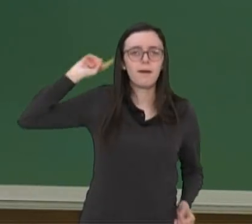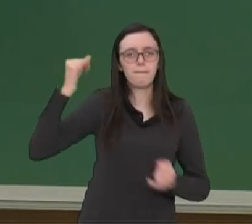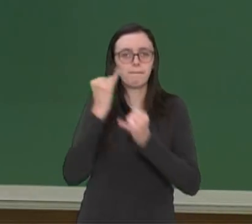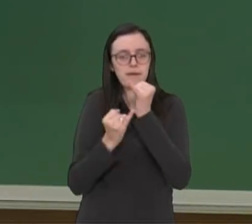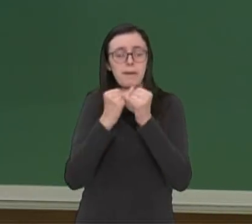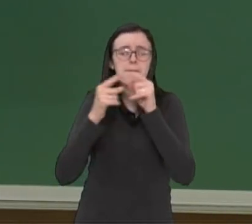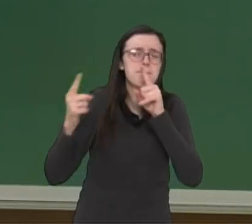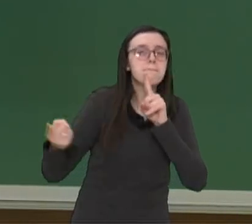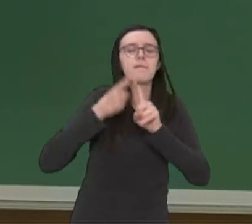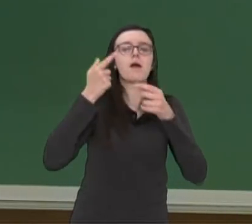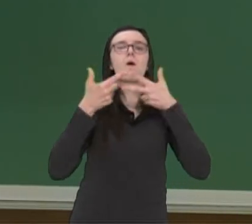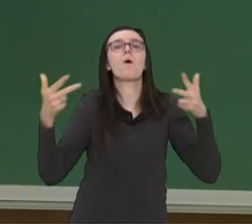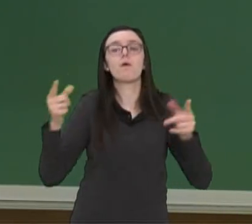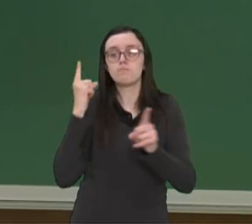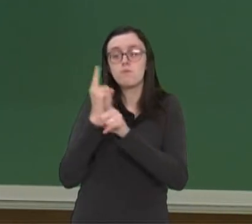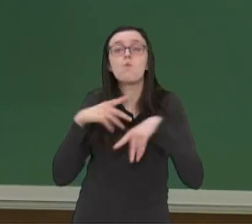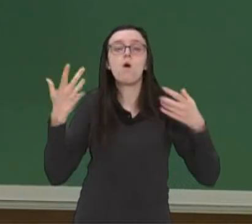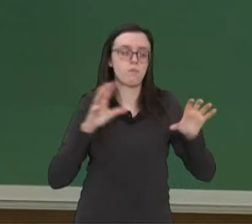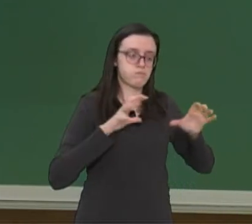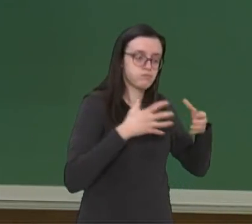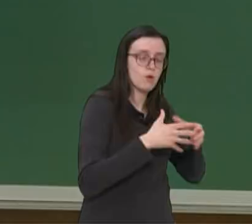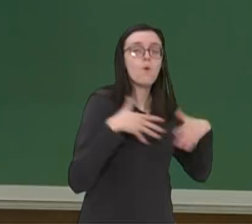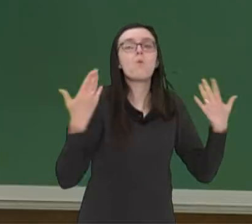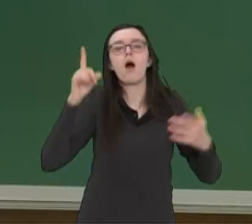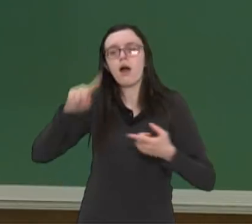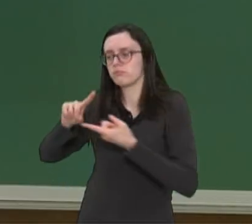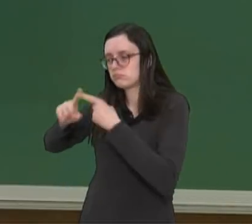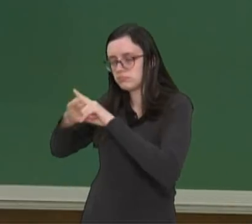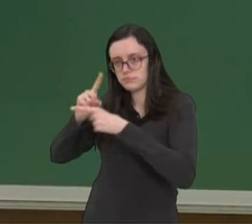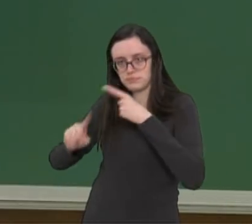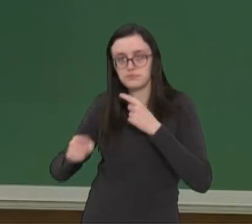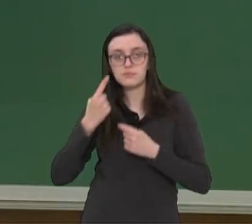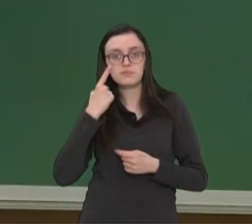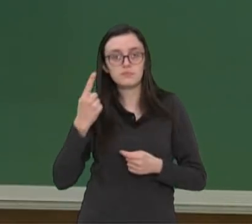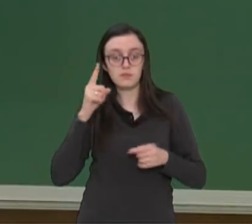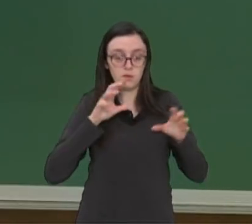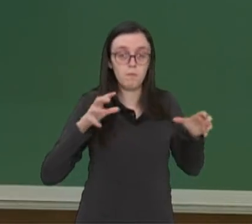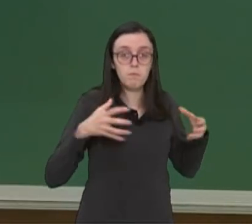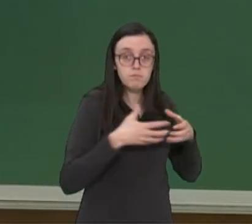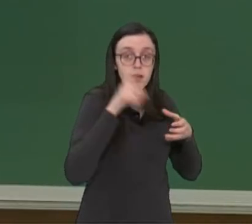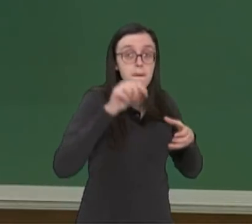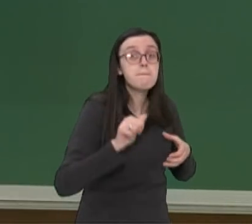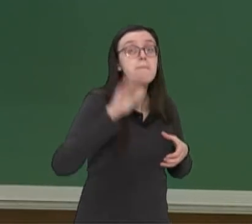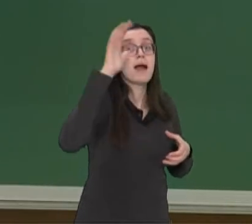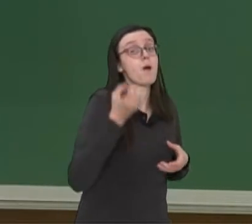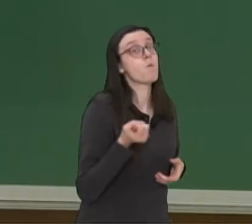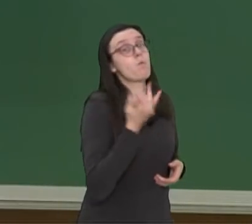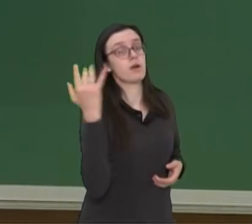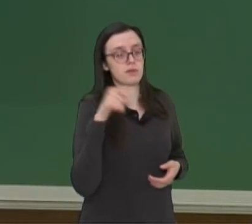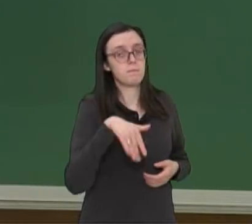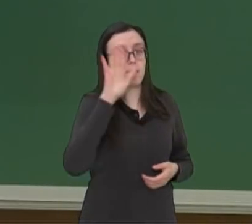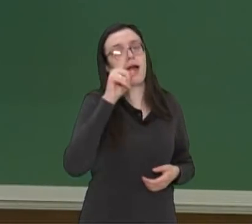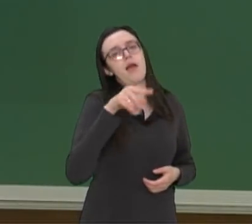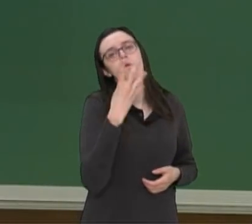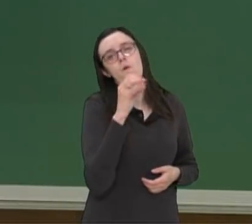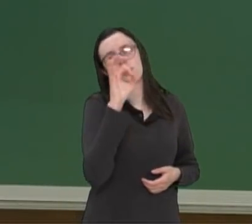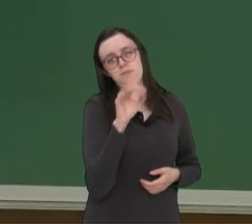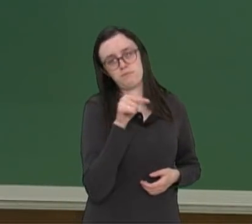Então, primeira coisa, vamos achar quem é parental, quem que é recombinante. Parental em maior quantidade, então os que aparecem em